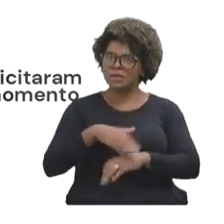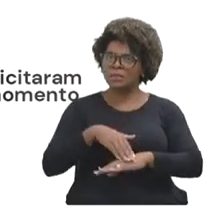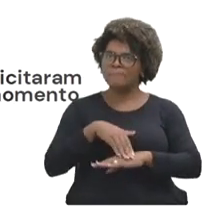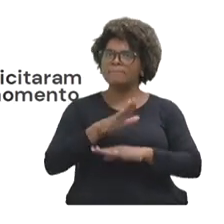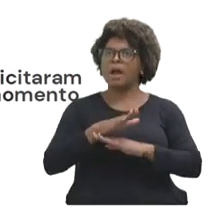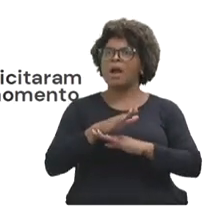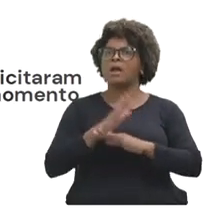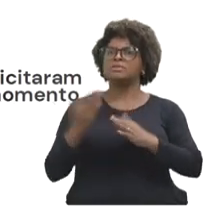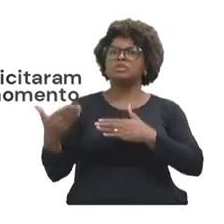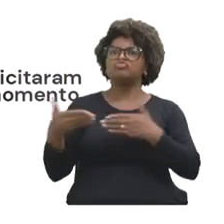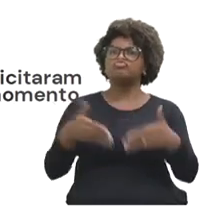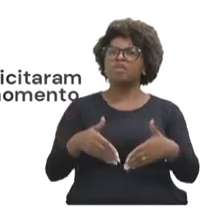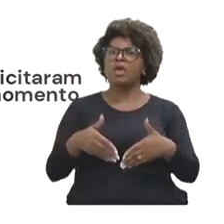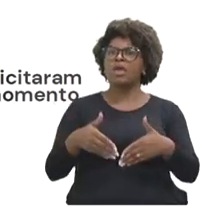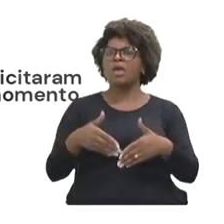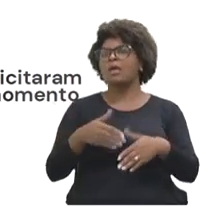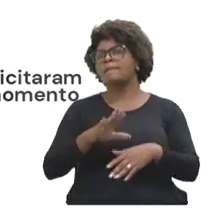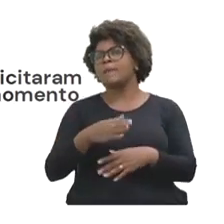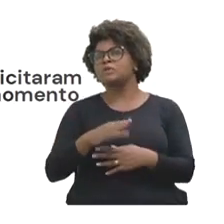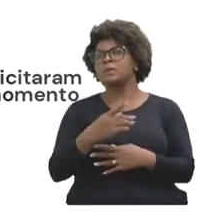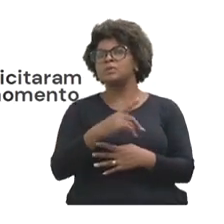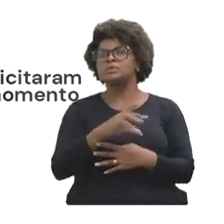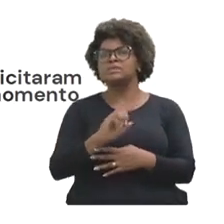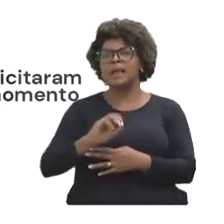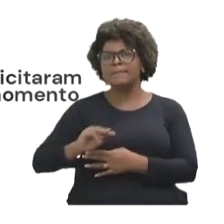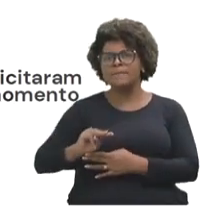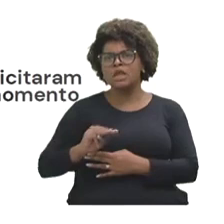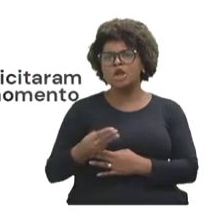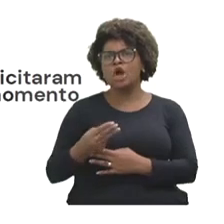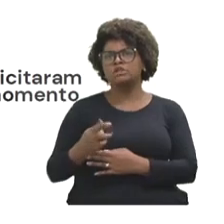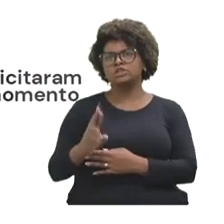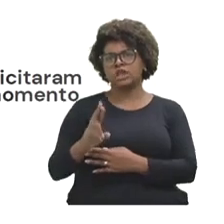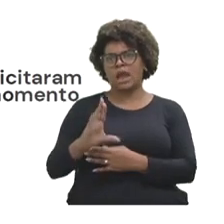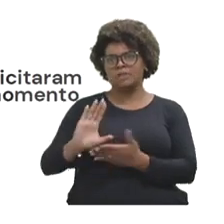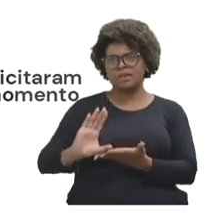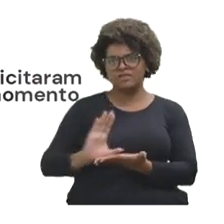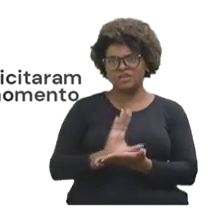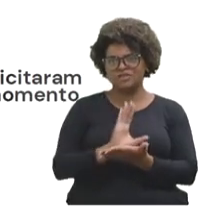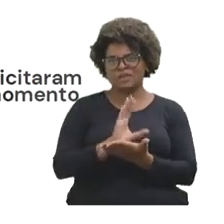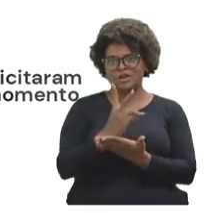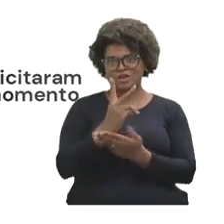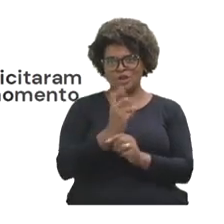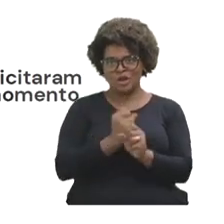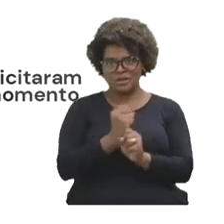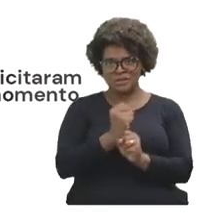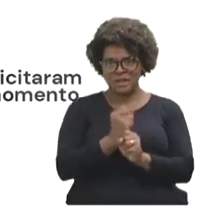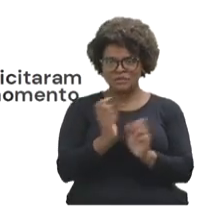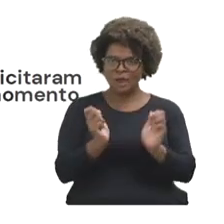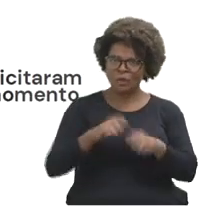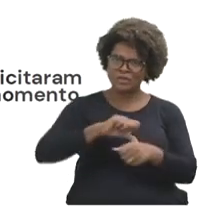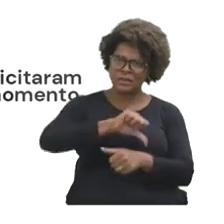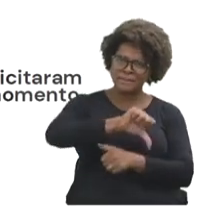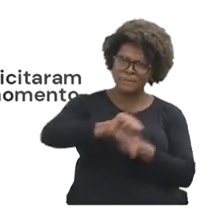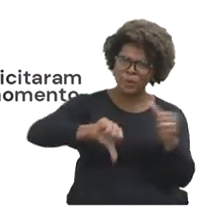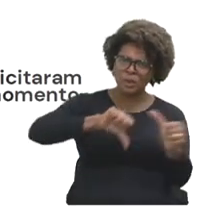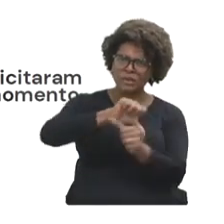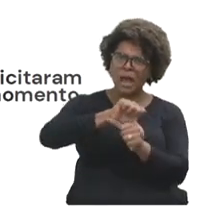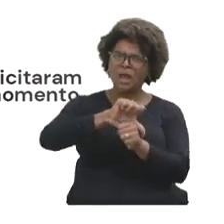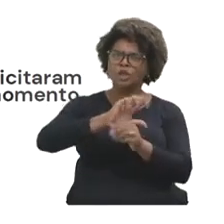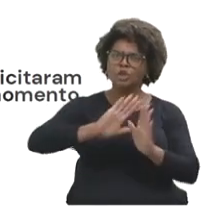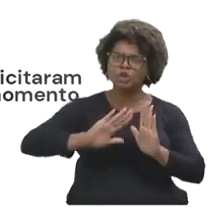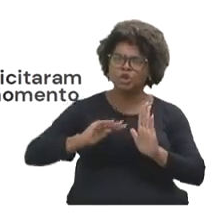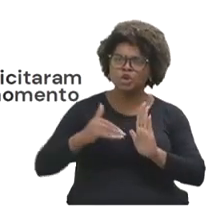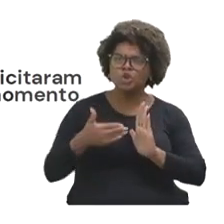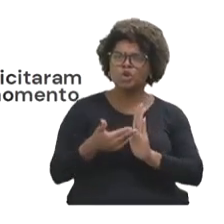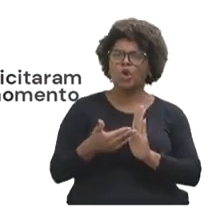cerca de 100 milhões de reais de investimento dos dois anos para que a gente consiga renovar aquela Frota do transporte mas a gente